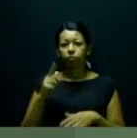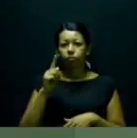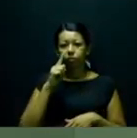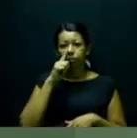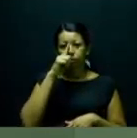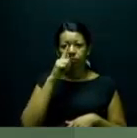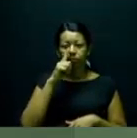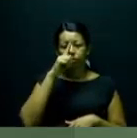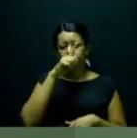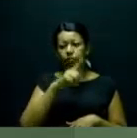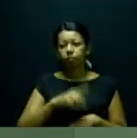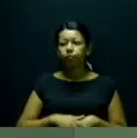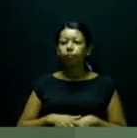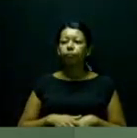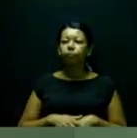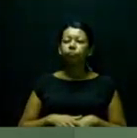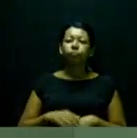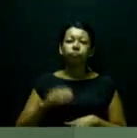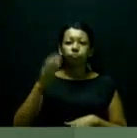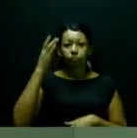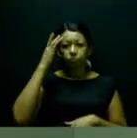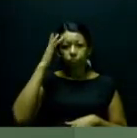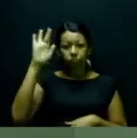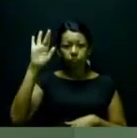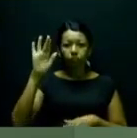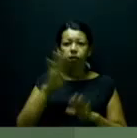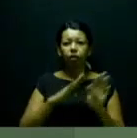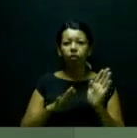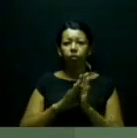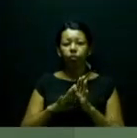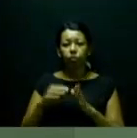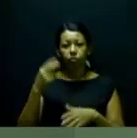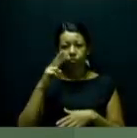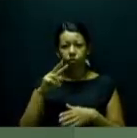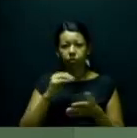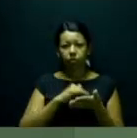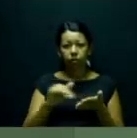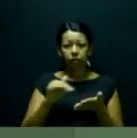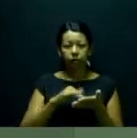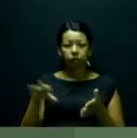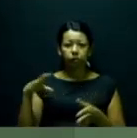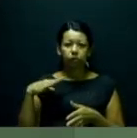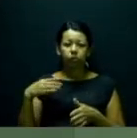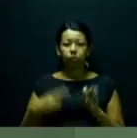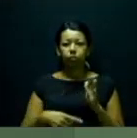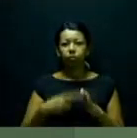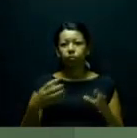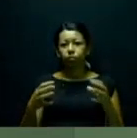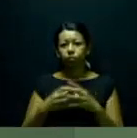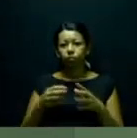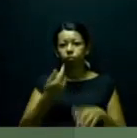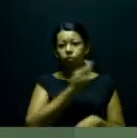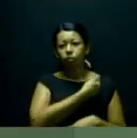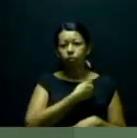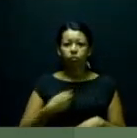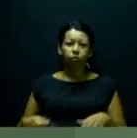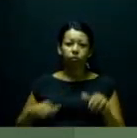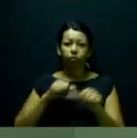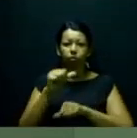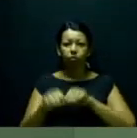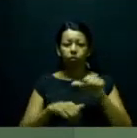né? Não sei se todos aqui se atentaram, secretário municipal, primeiro escalão do governo,